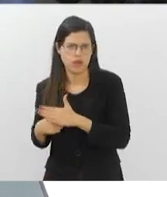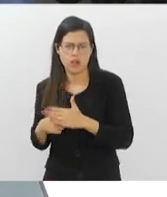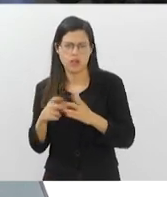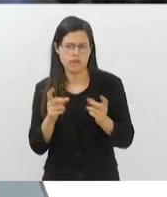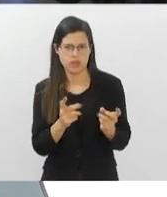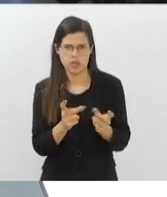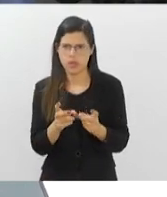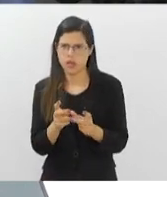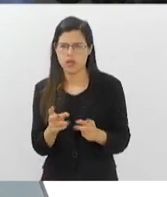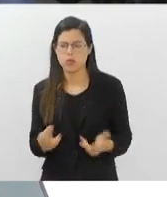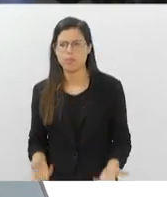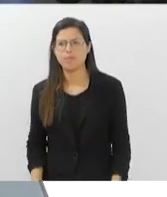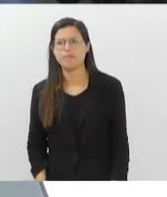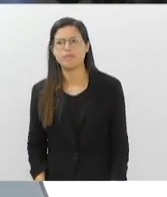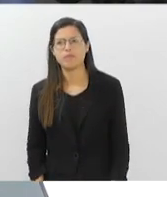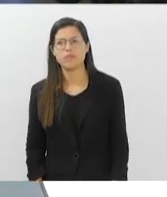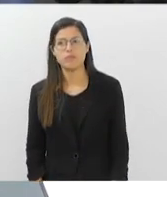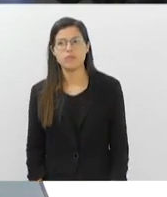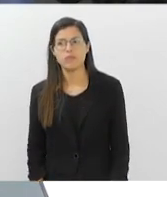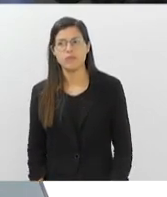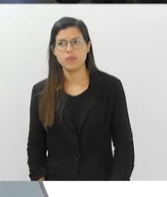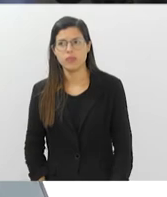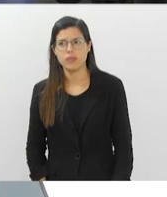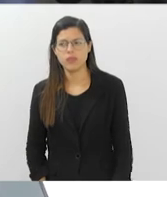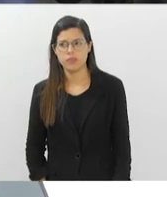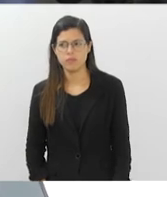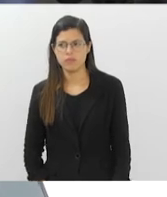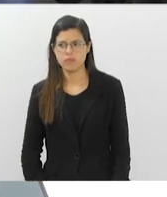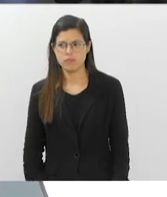vi. E é algo,